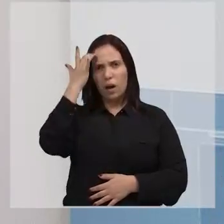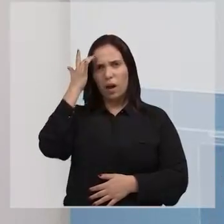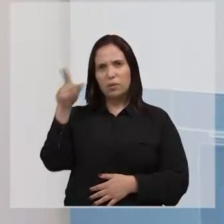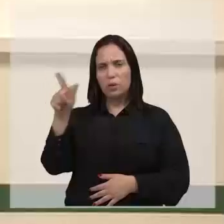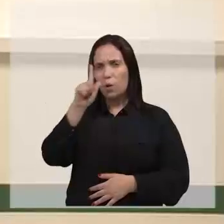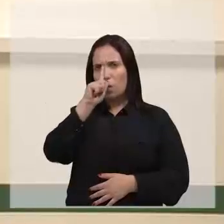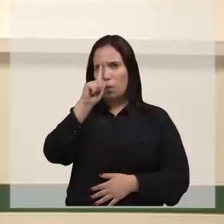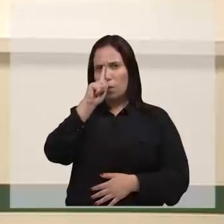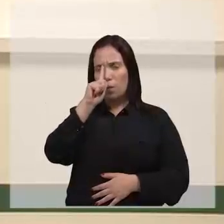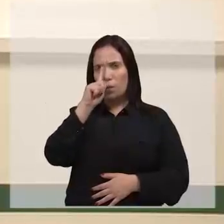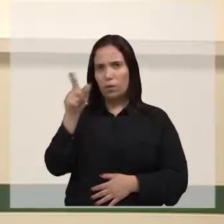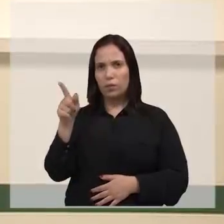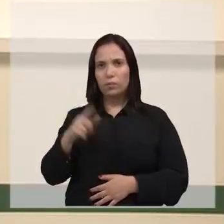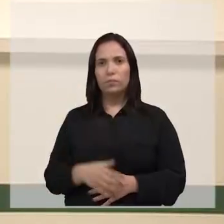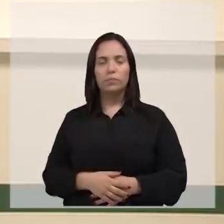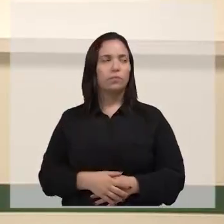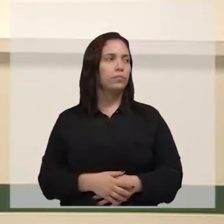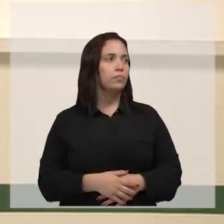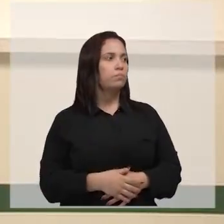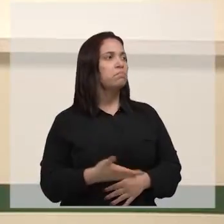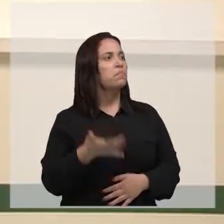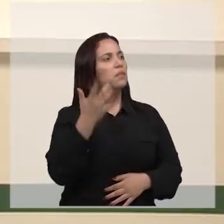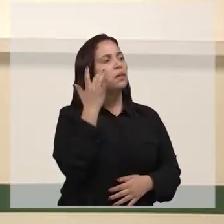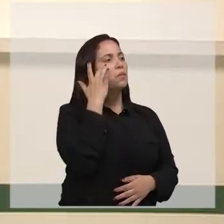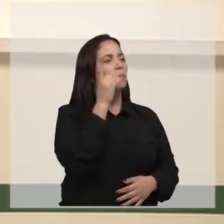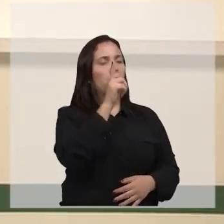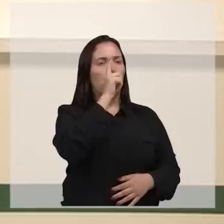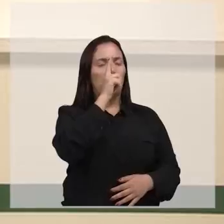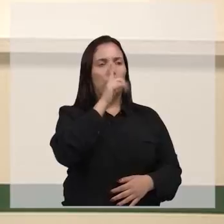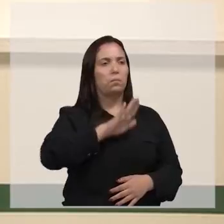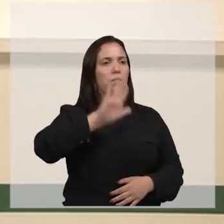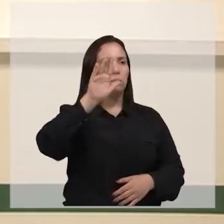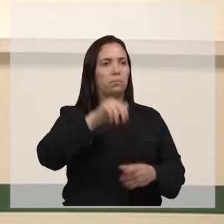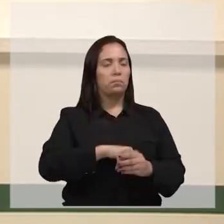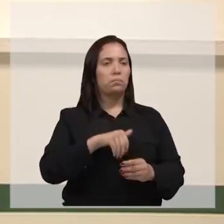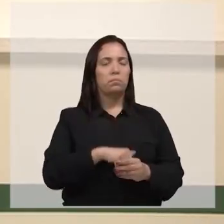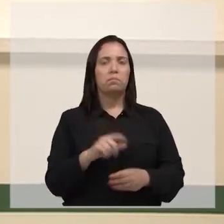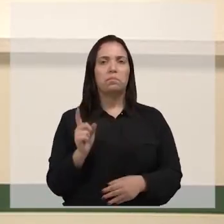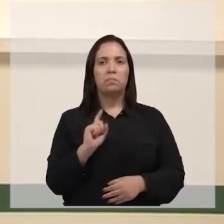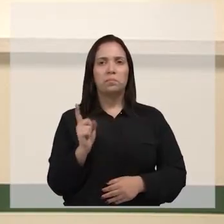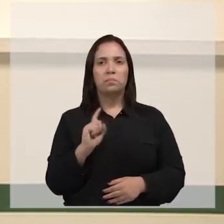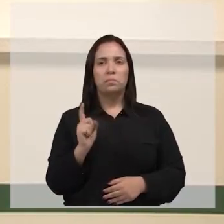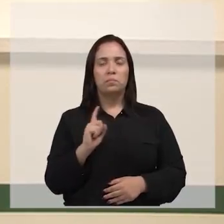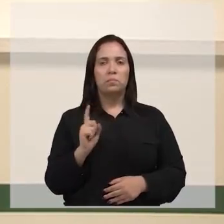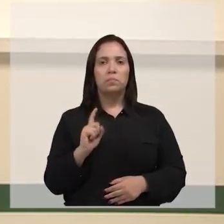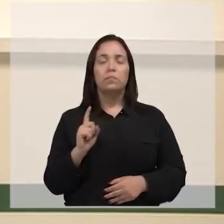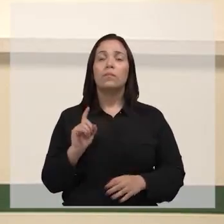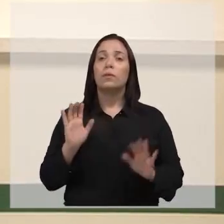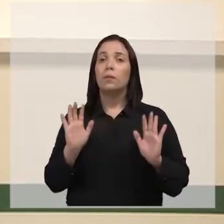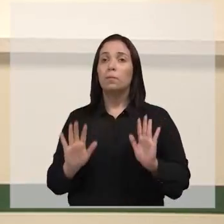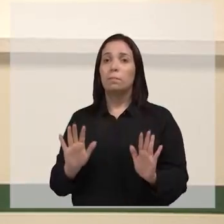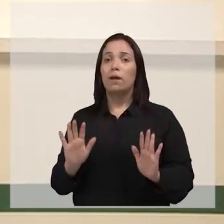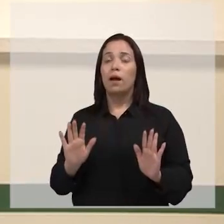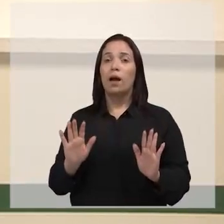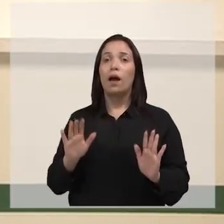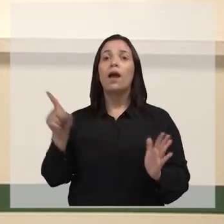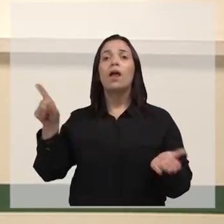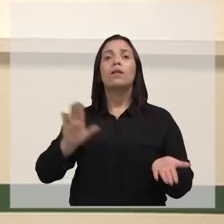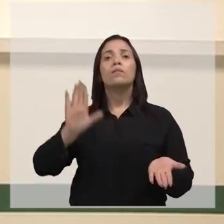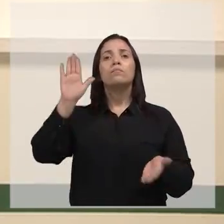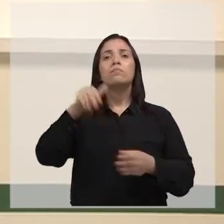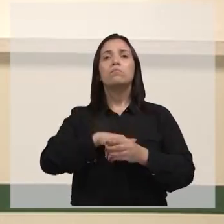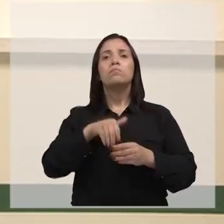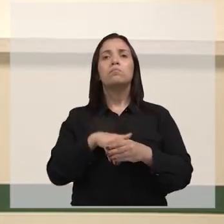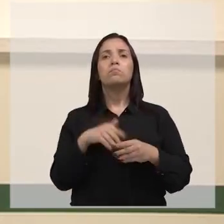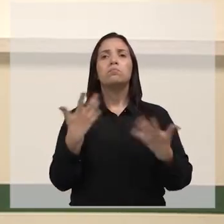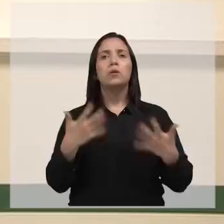Luiz? E o Huck está fora? Tá. Tá? Acho que já chegou um determinado. Mas há uma coisa que o impede de ser